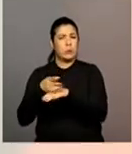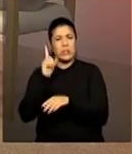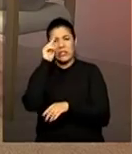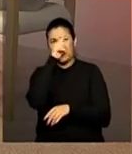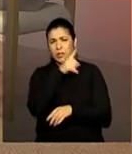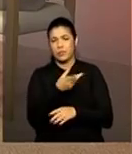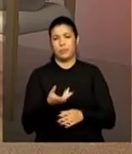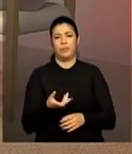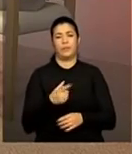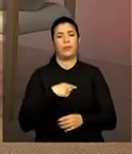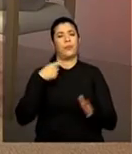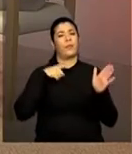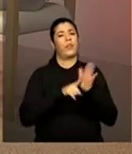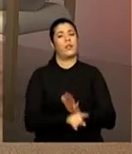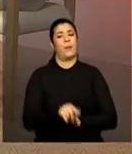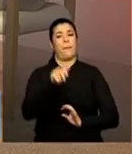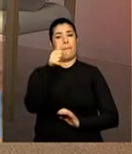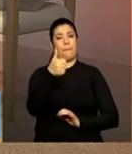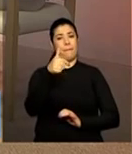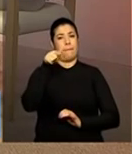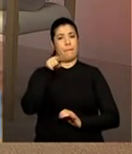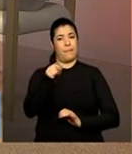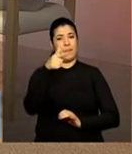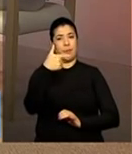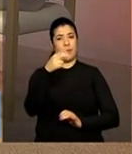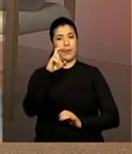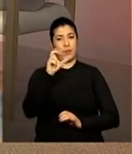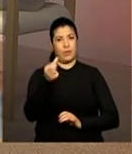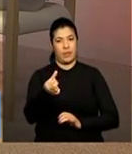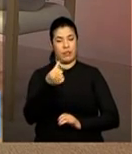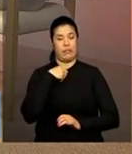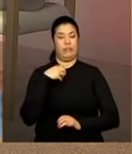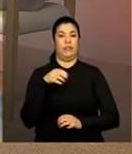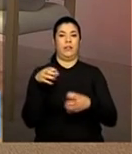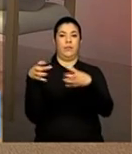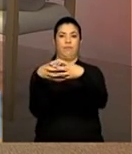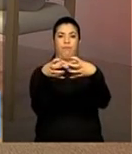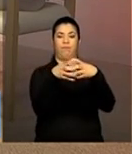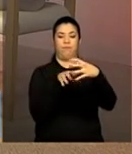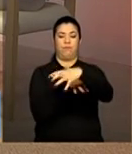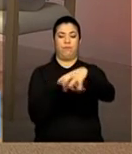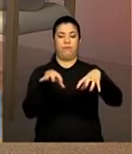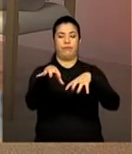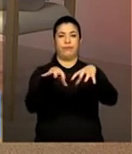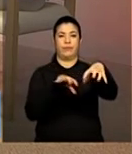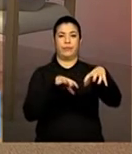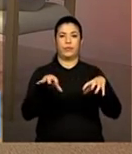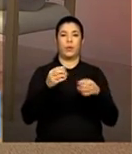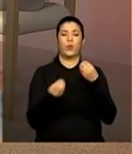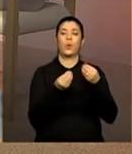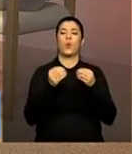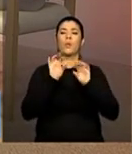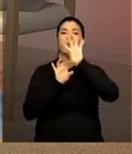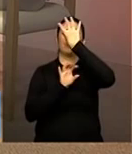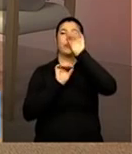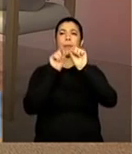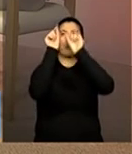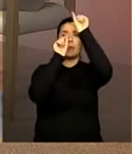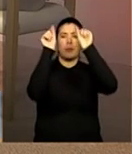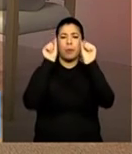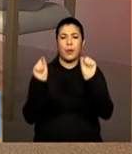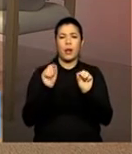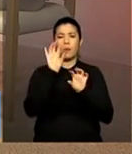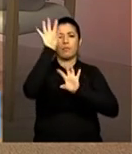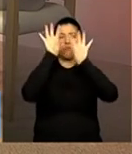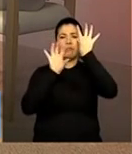são 1256 equipes rolantes em todo o país é isso e como é que elas estão distribuídas no território Nacional olha as